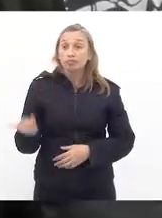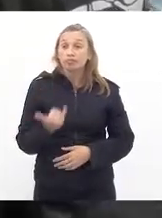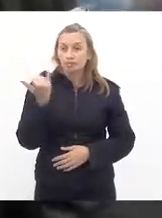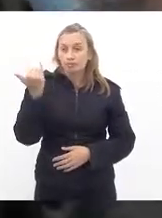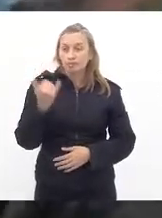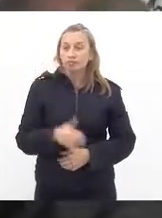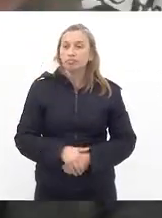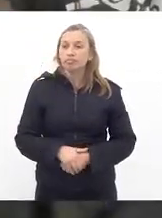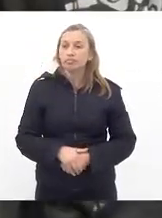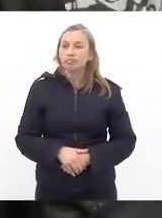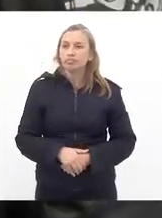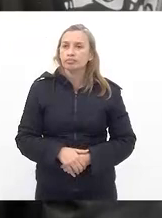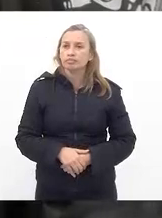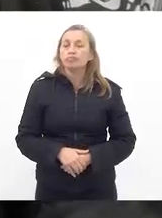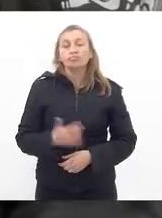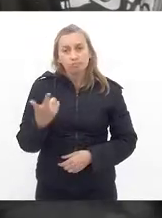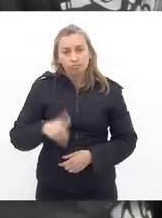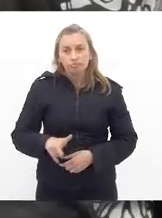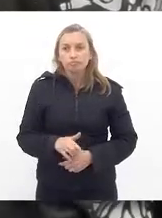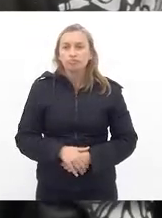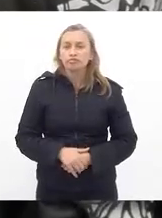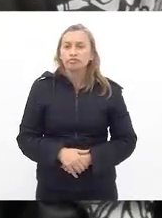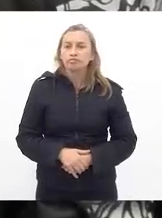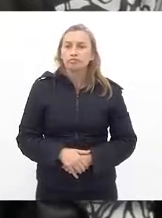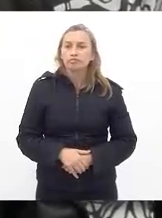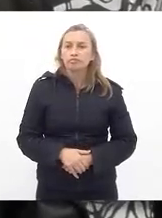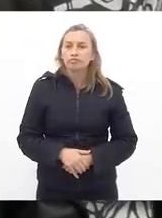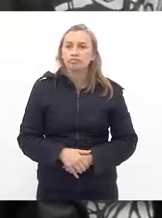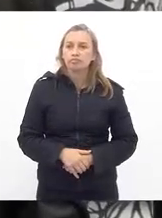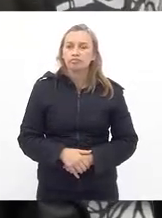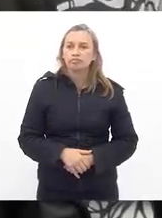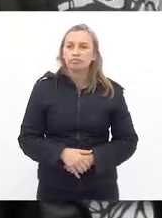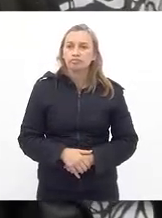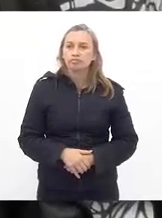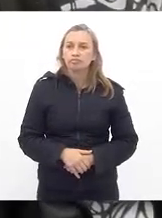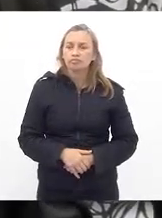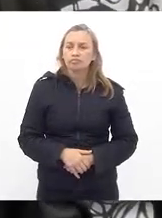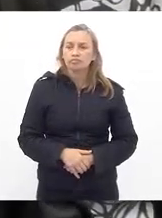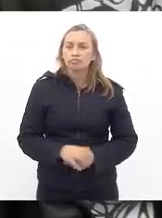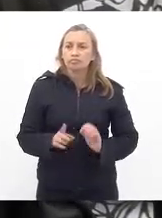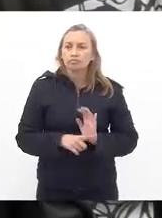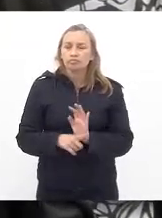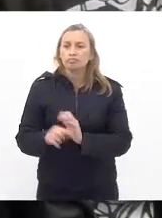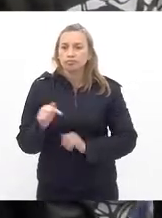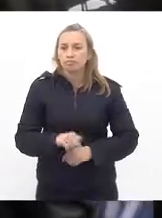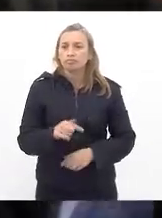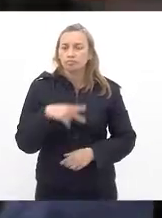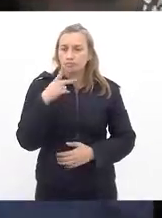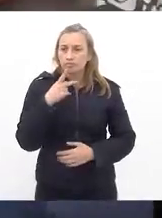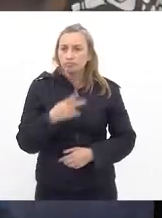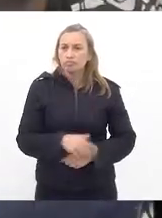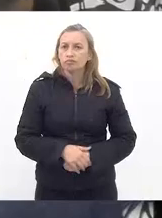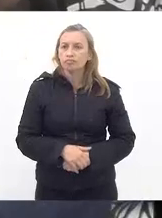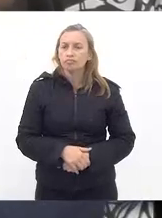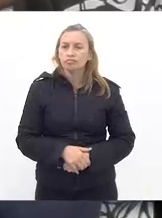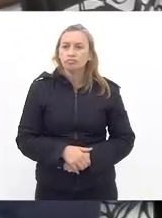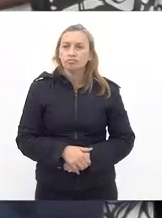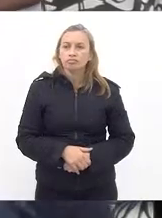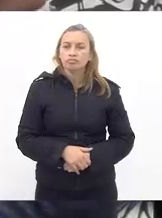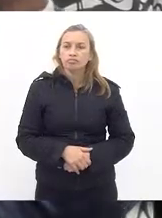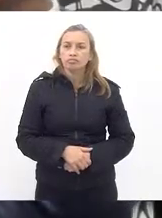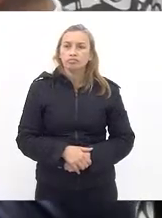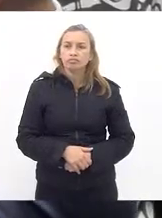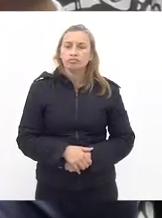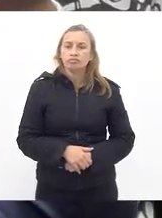acho importante de novo recuperar aqui eu vou acionar aqui o